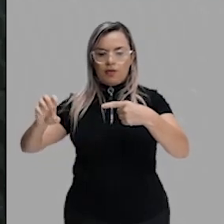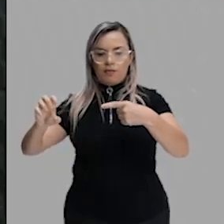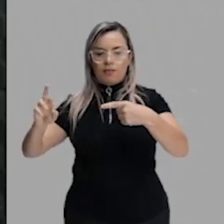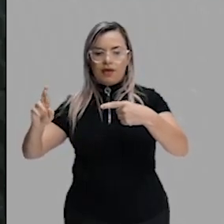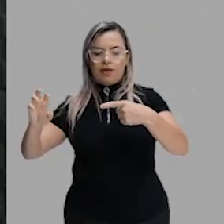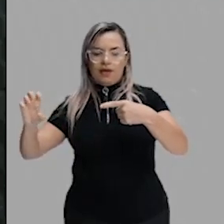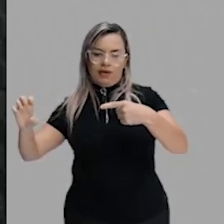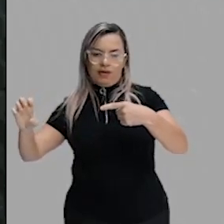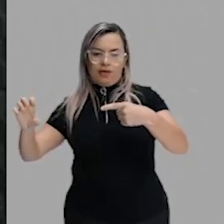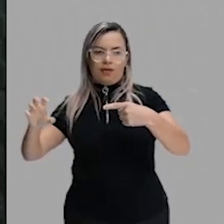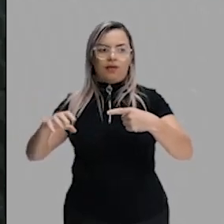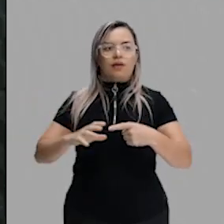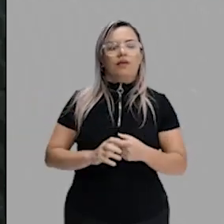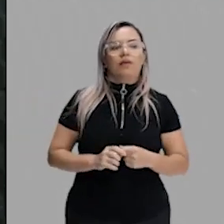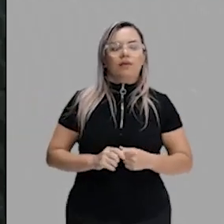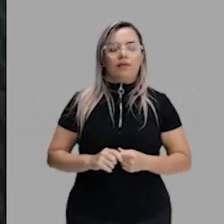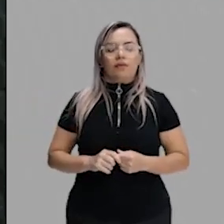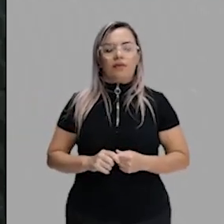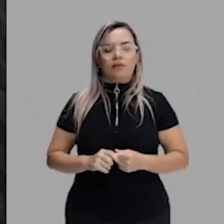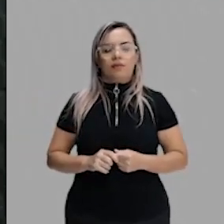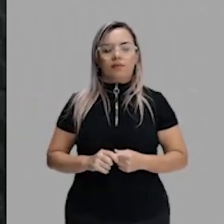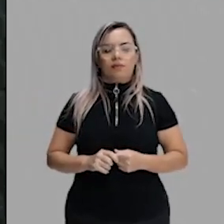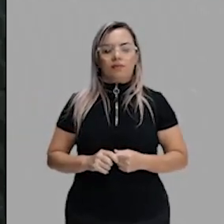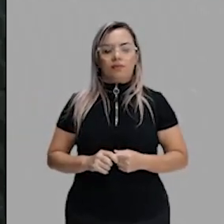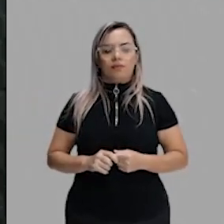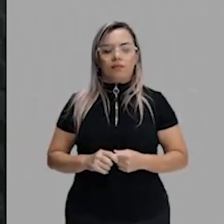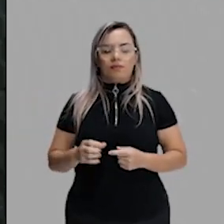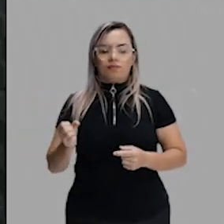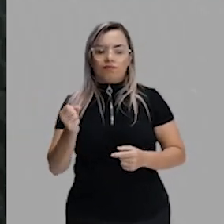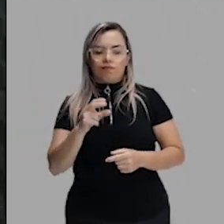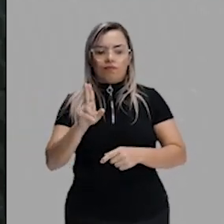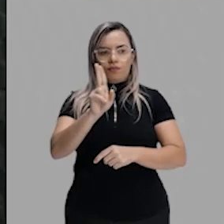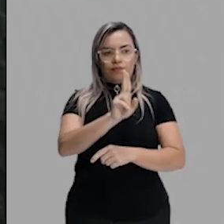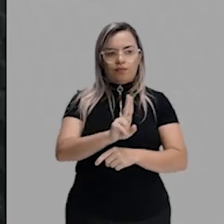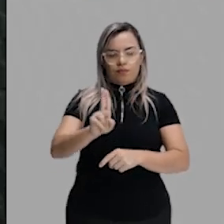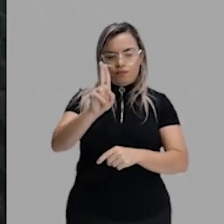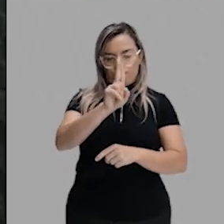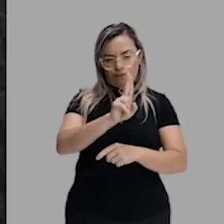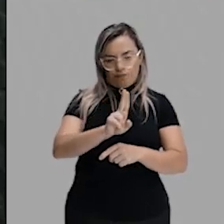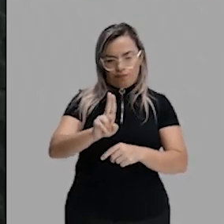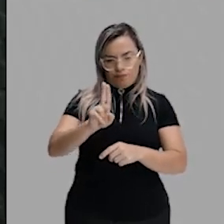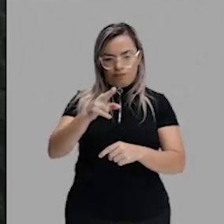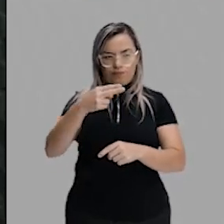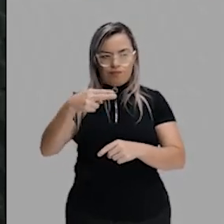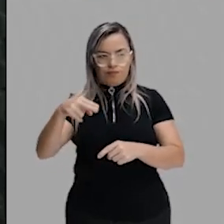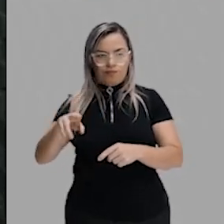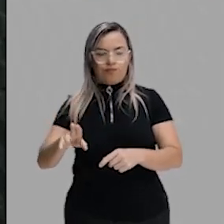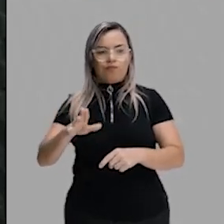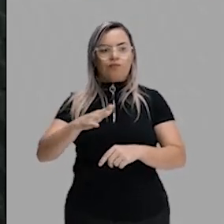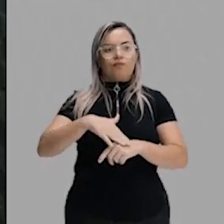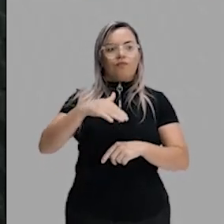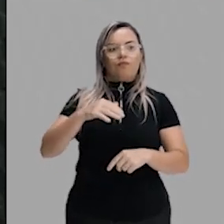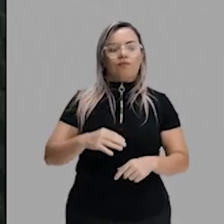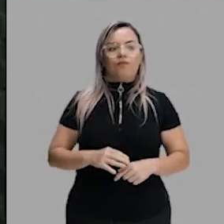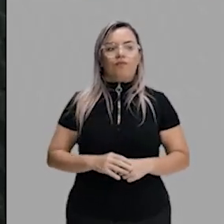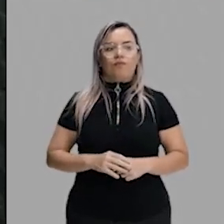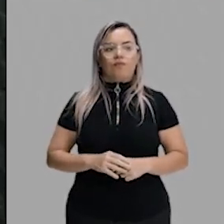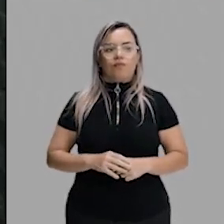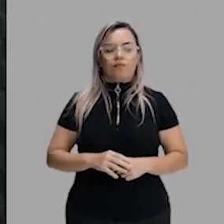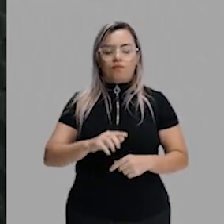por ampere vai nos dar uma nova unidade que nós iremos chamá-la de